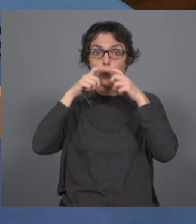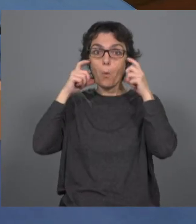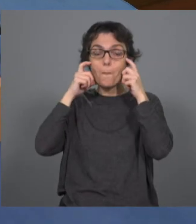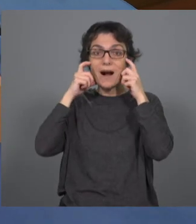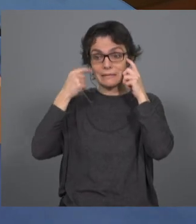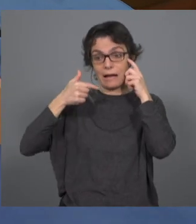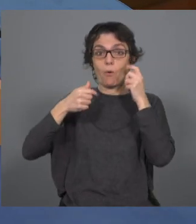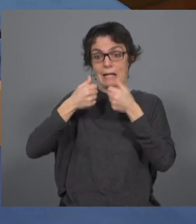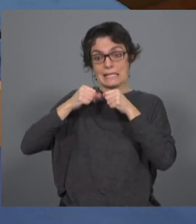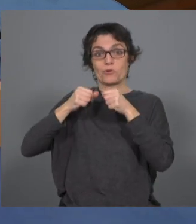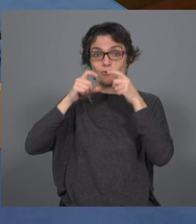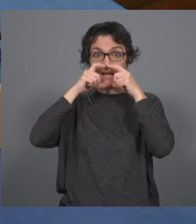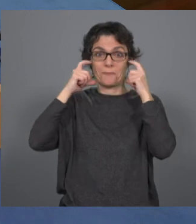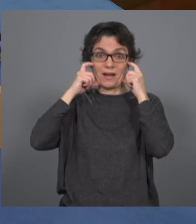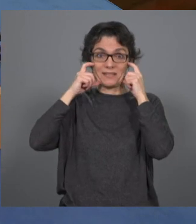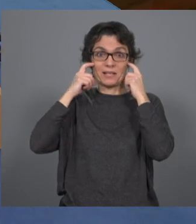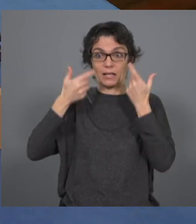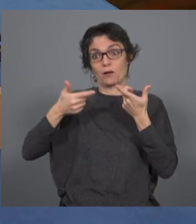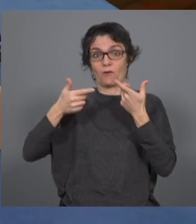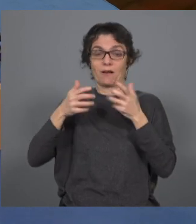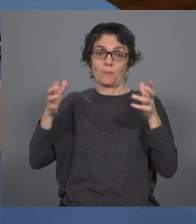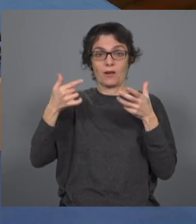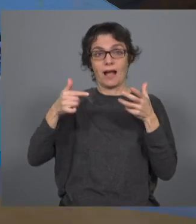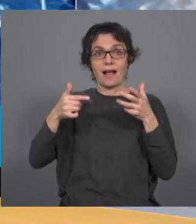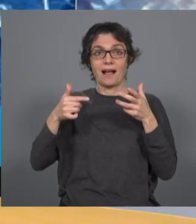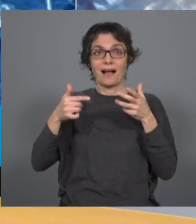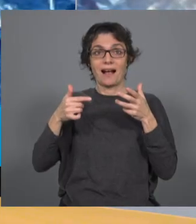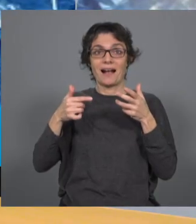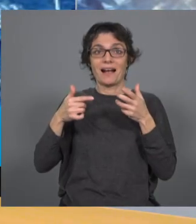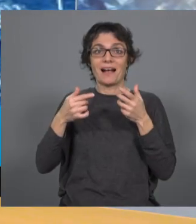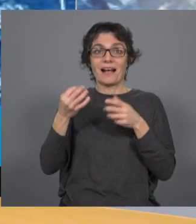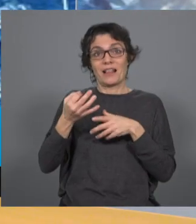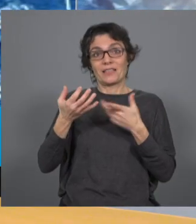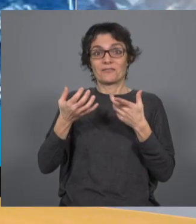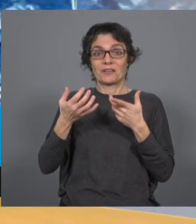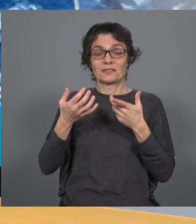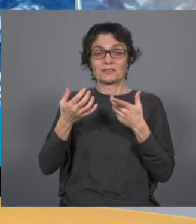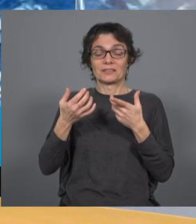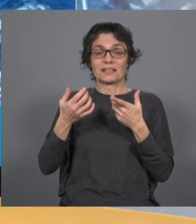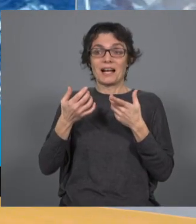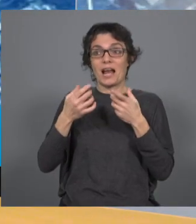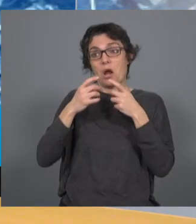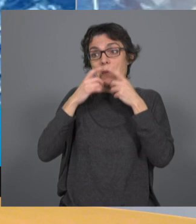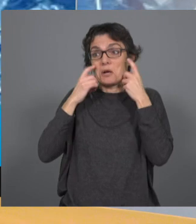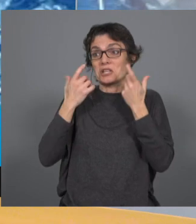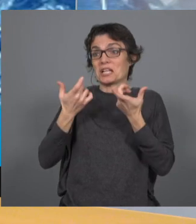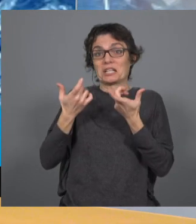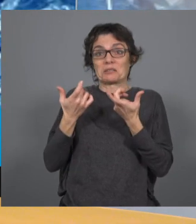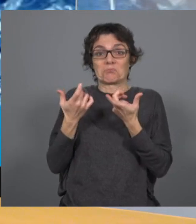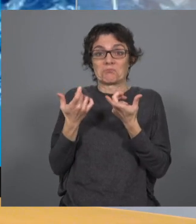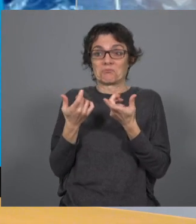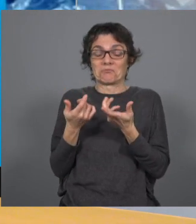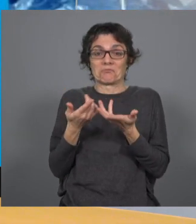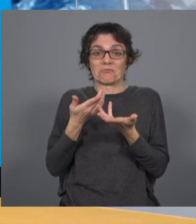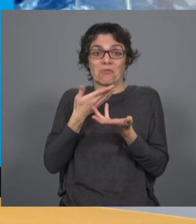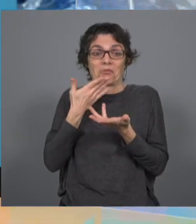no dia-a-dia, em grande escala, hoje, é a mais insignificante de todas as máscaras que carregamos. Sim. É um mal menor, é um mal